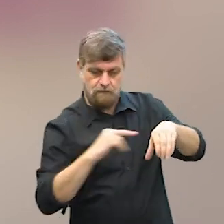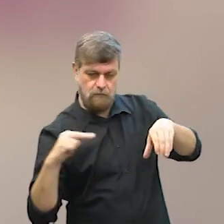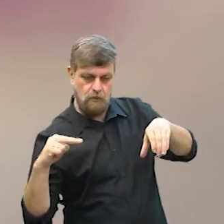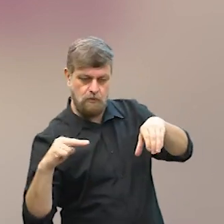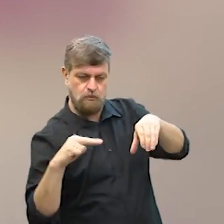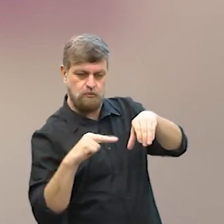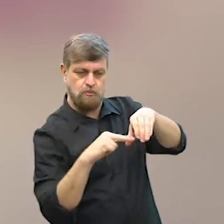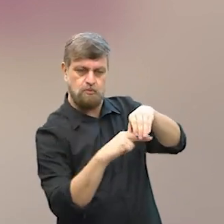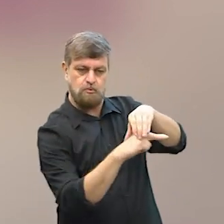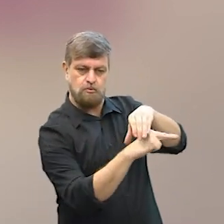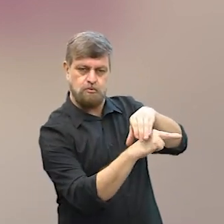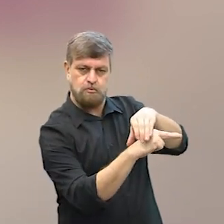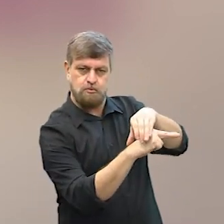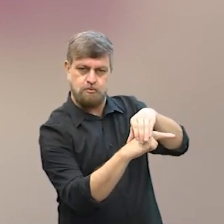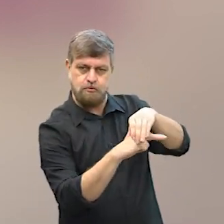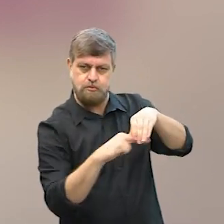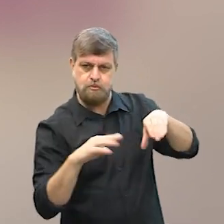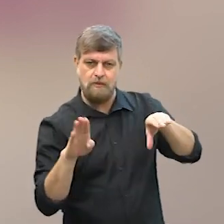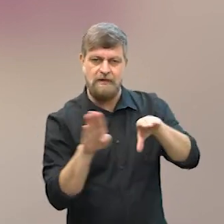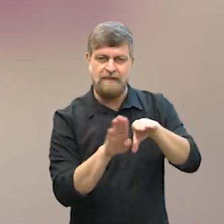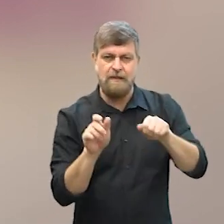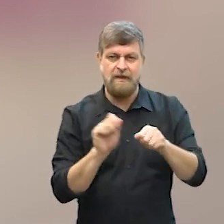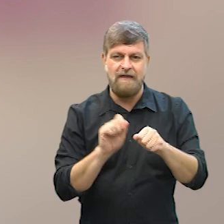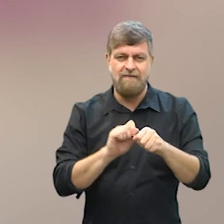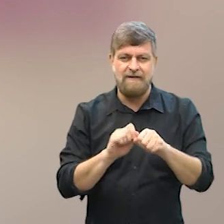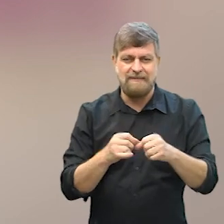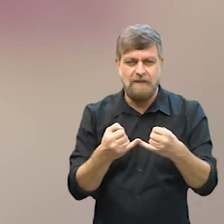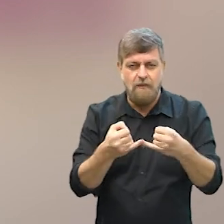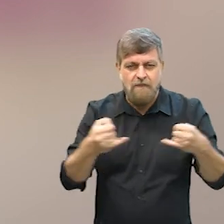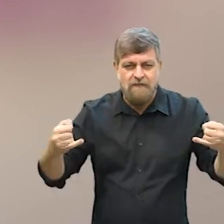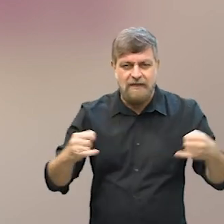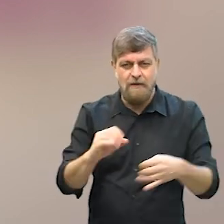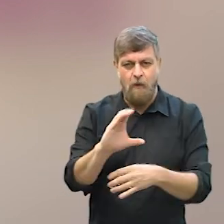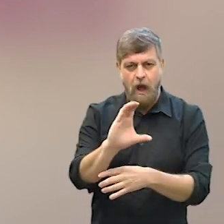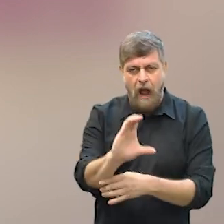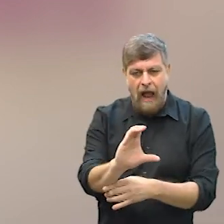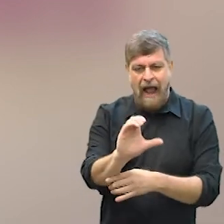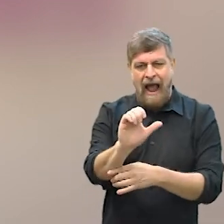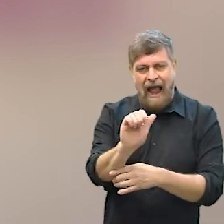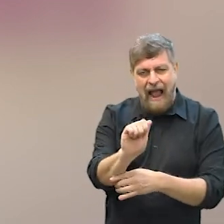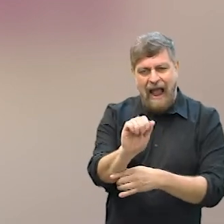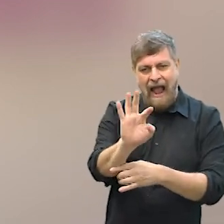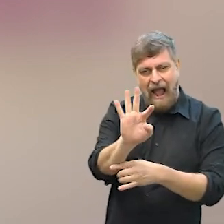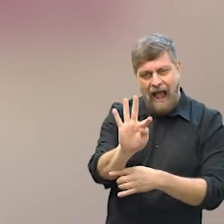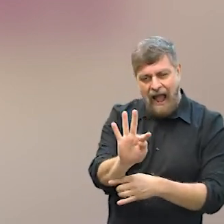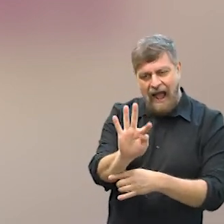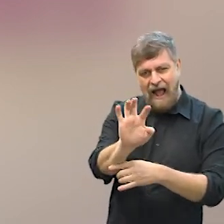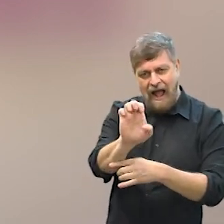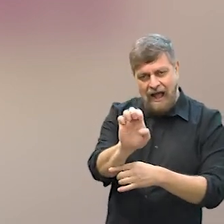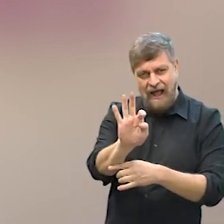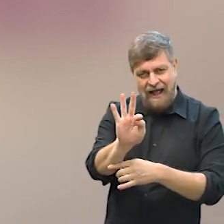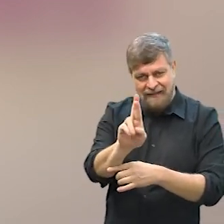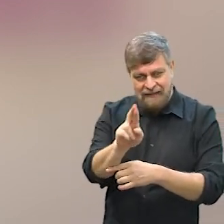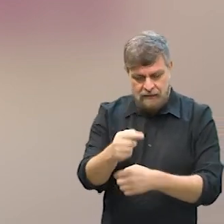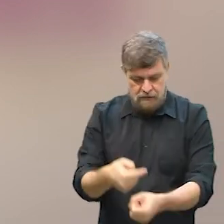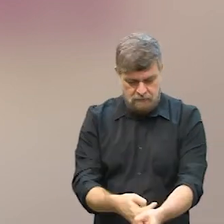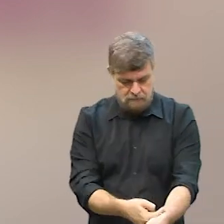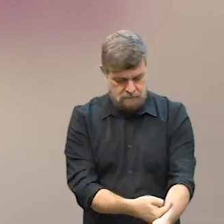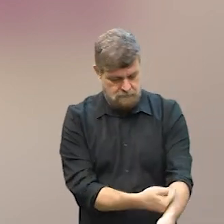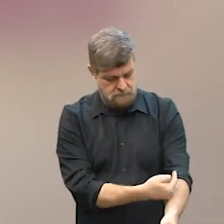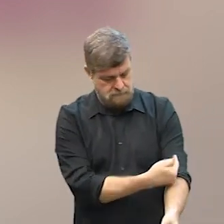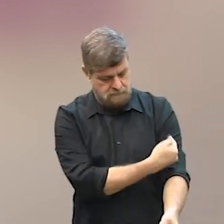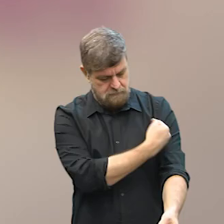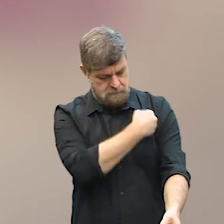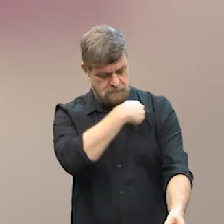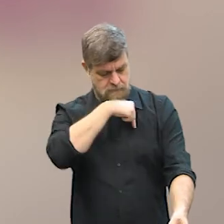e até uma avaliação da pressão pulmonar utilizando o catéter, uma espécie de cateterismo que a gente faz para identificar